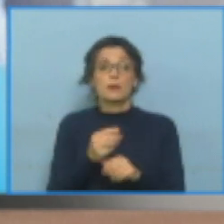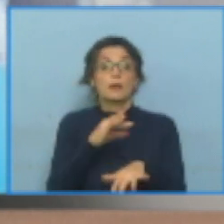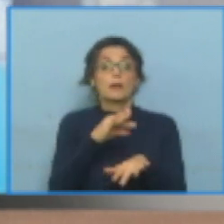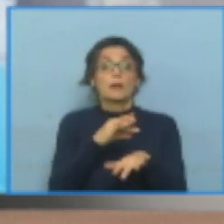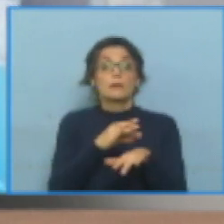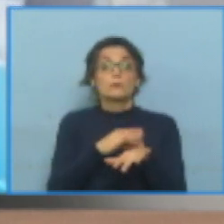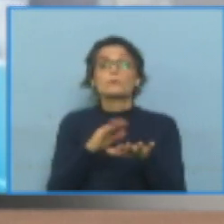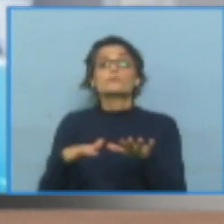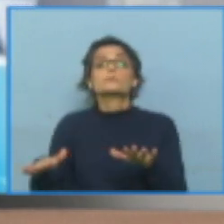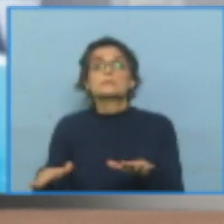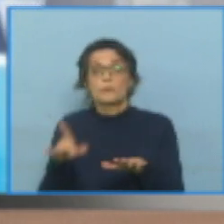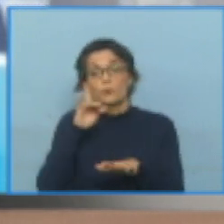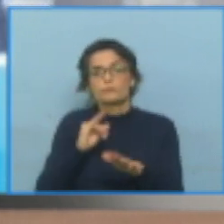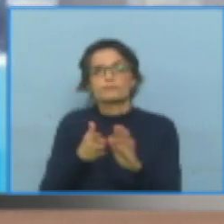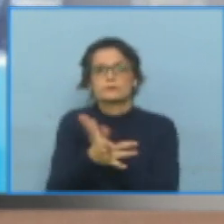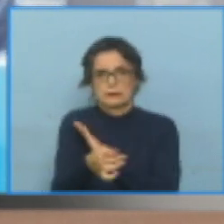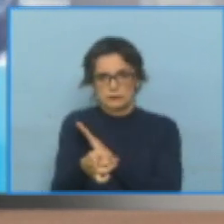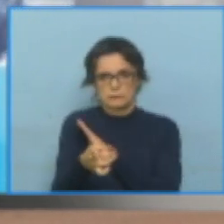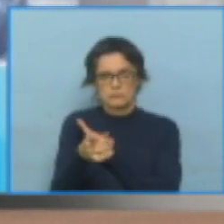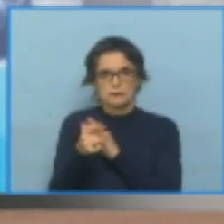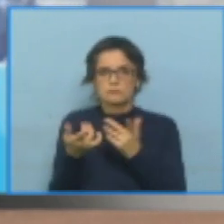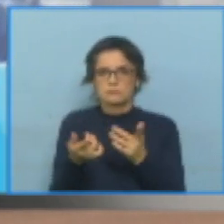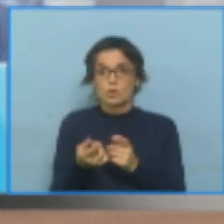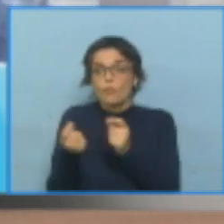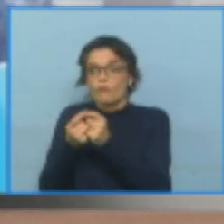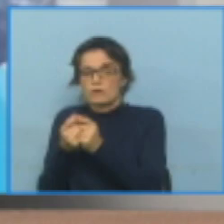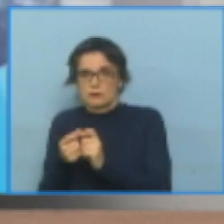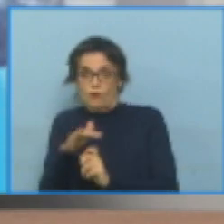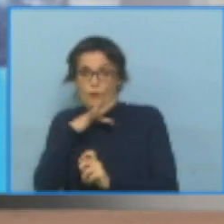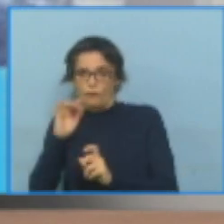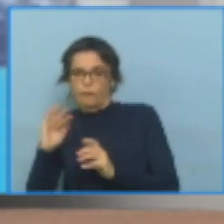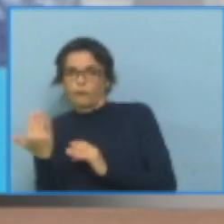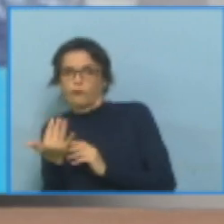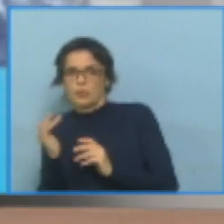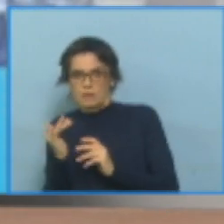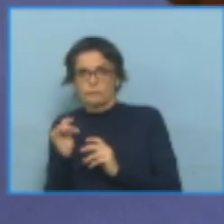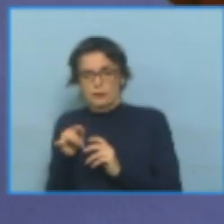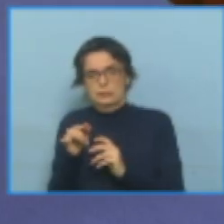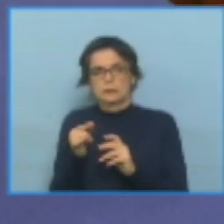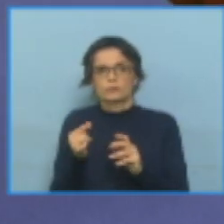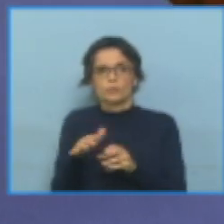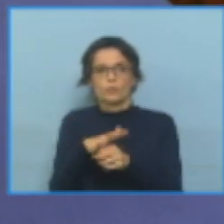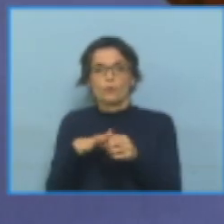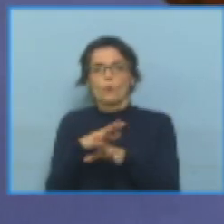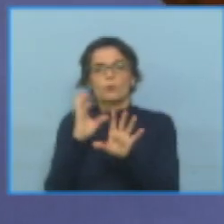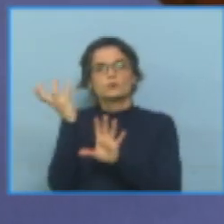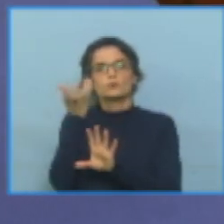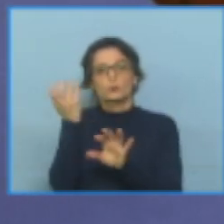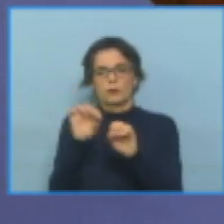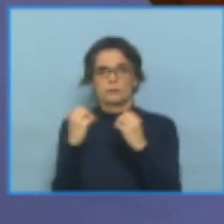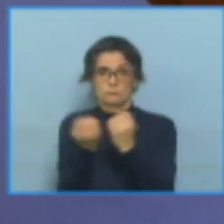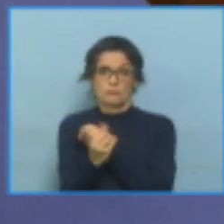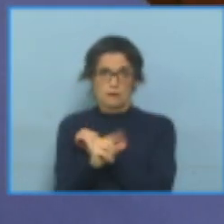tratadas, começa pelos vizinhos, pelos familiares. É evidente que esse contexto cultural e